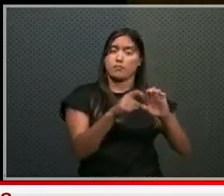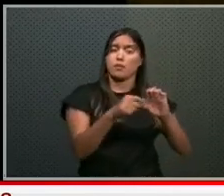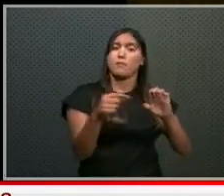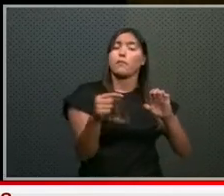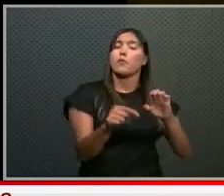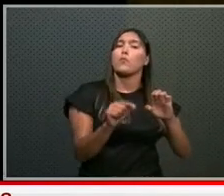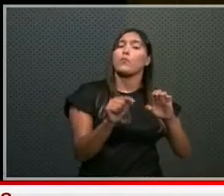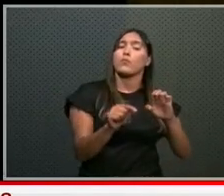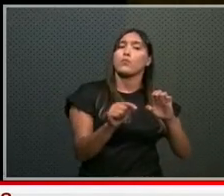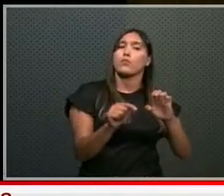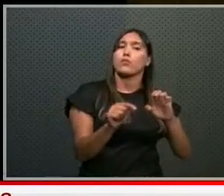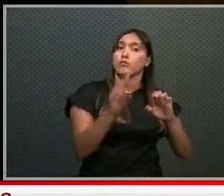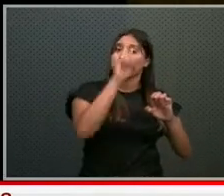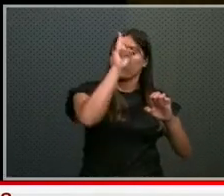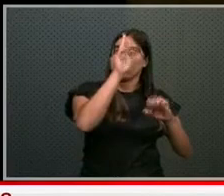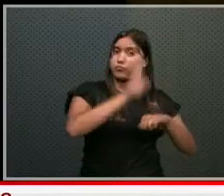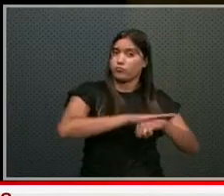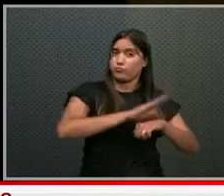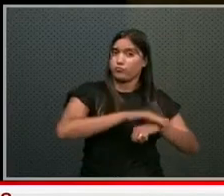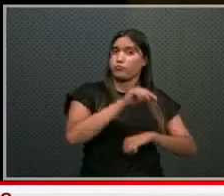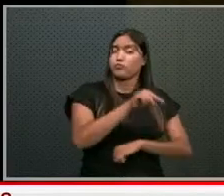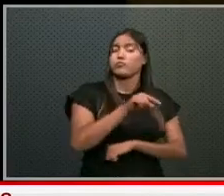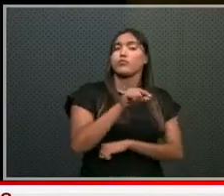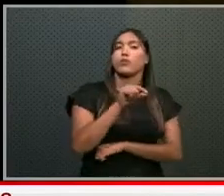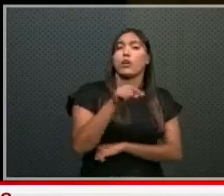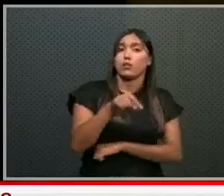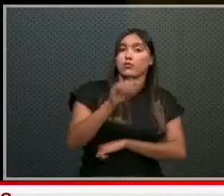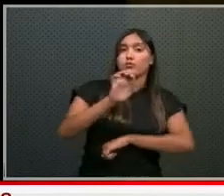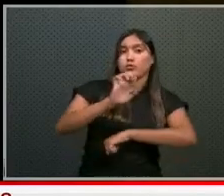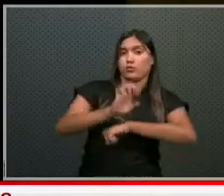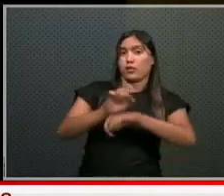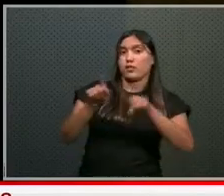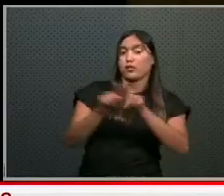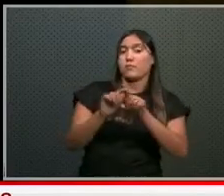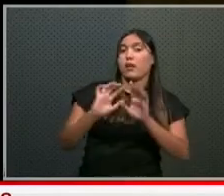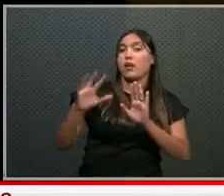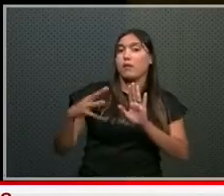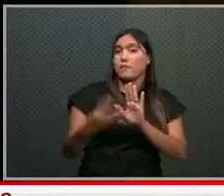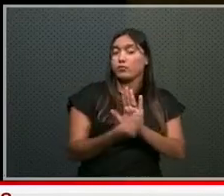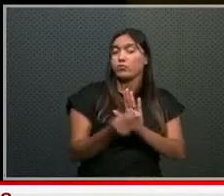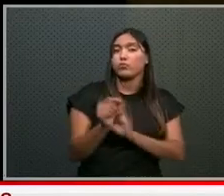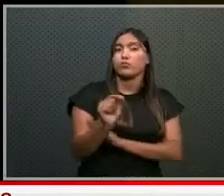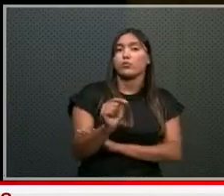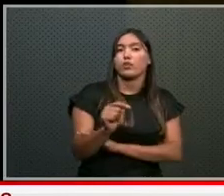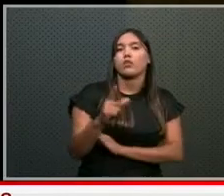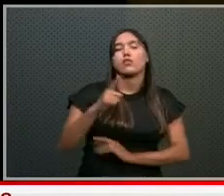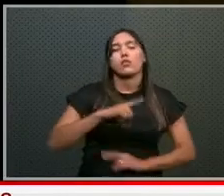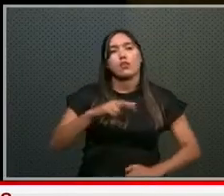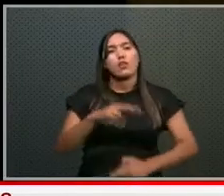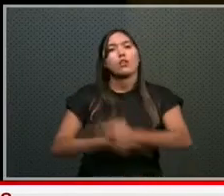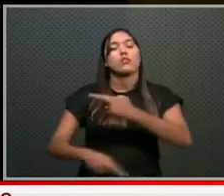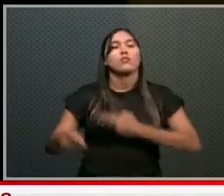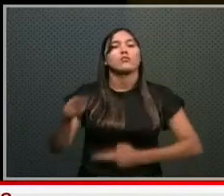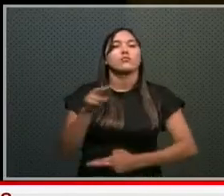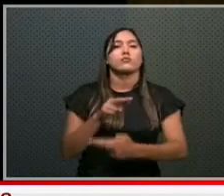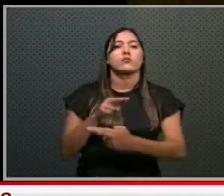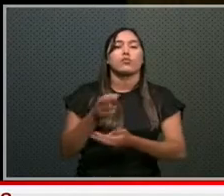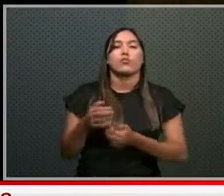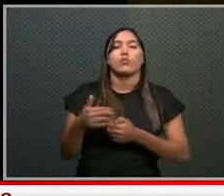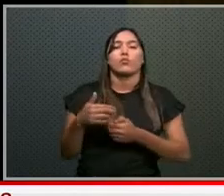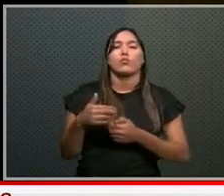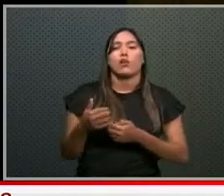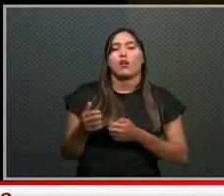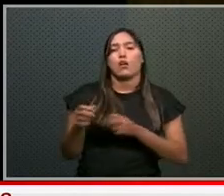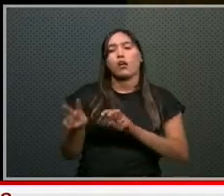a história da Embrapa no nosso estado e na Amazônia Oriental está intimamente ligado ao processo de desenvolvimento da Agricultura Familiar